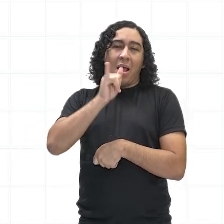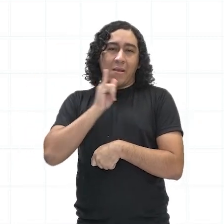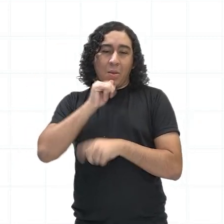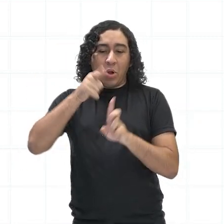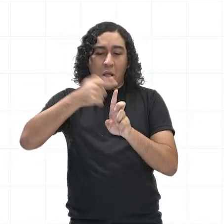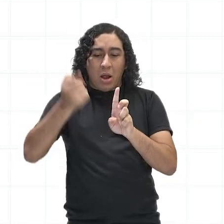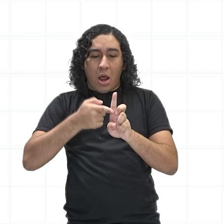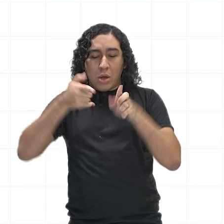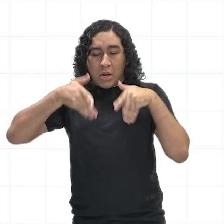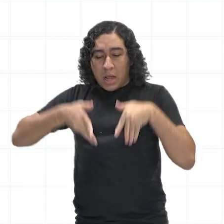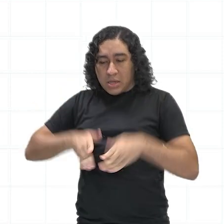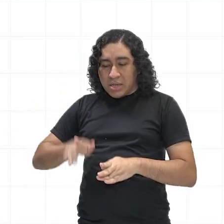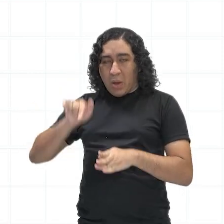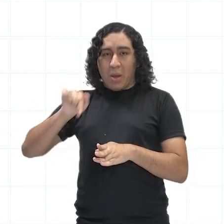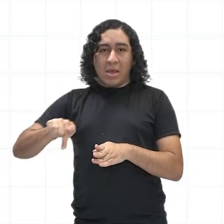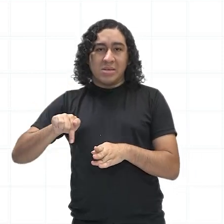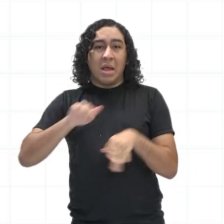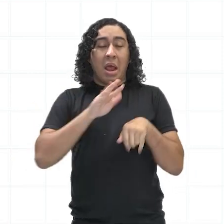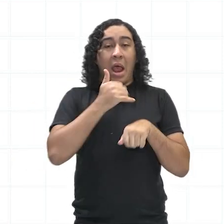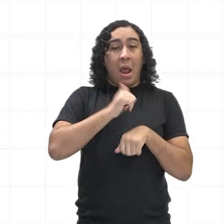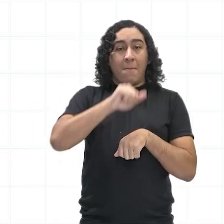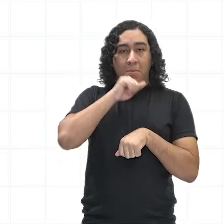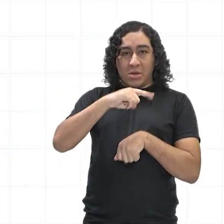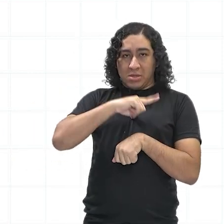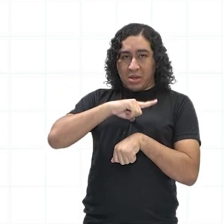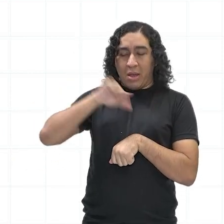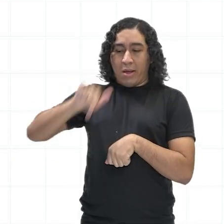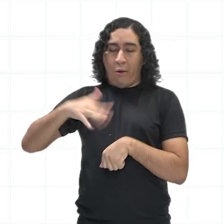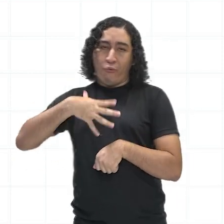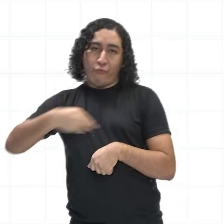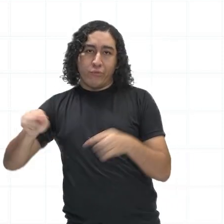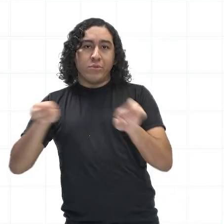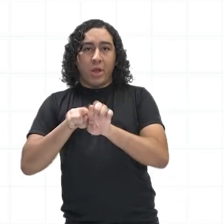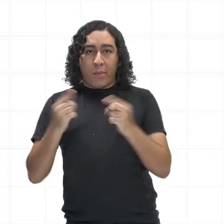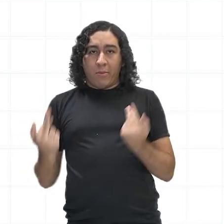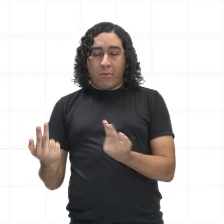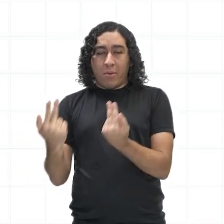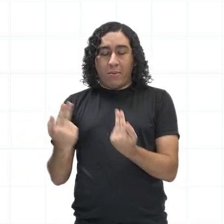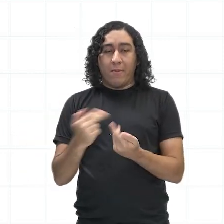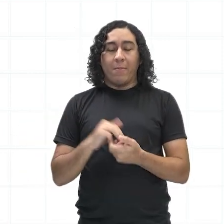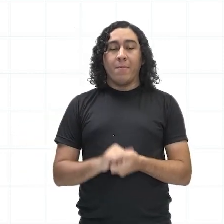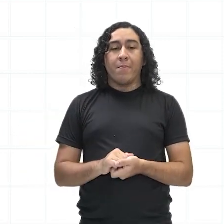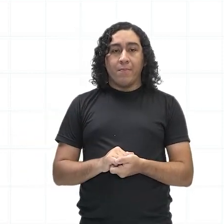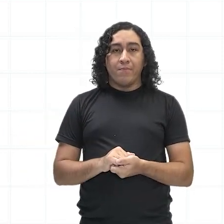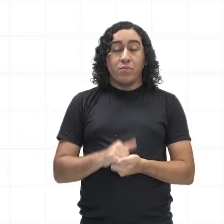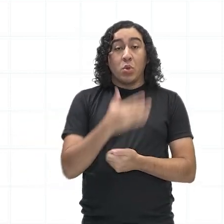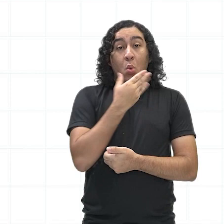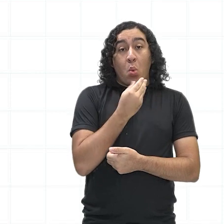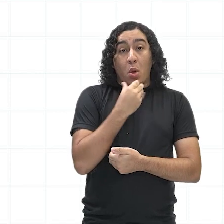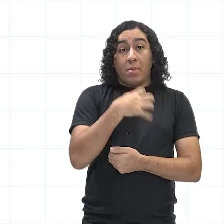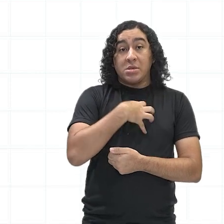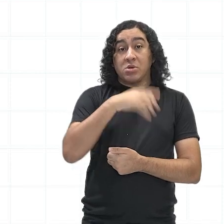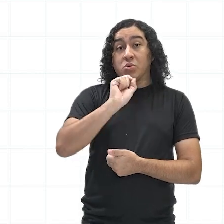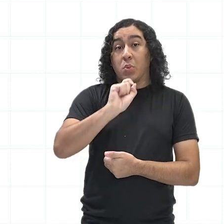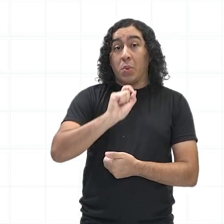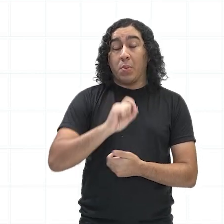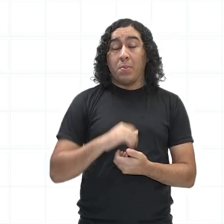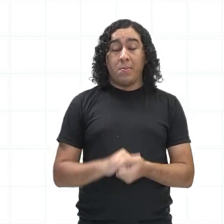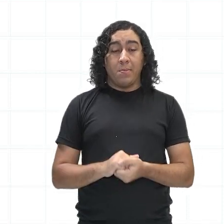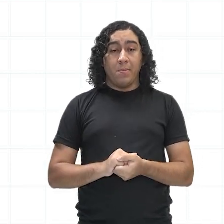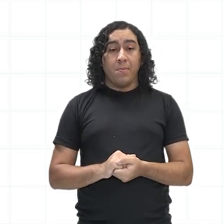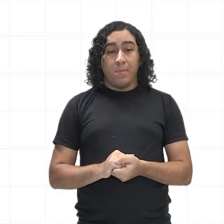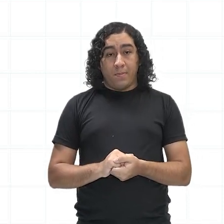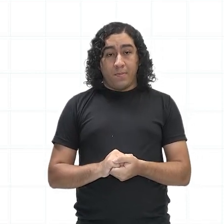ou ainda dentro do útero. E nós vamos observar agora os sintomas, né? No homem, pode apresentar os seguintes